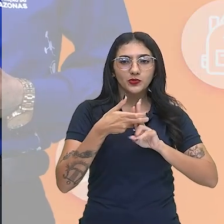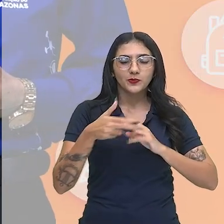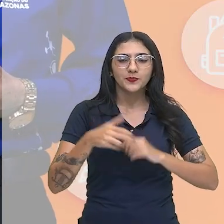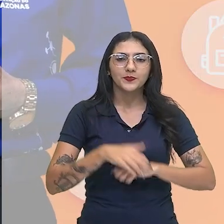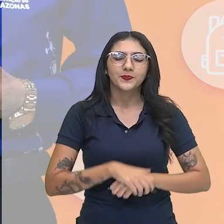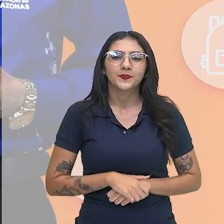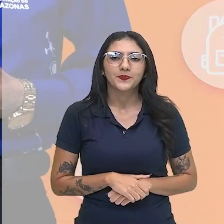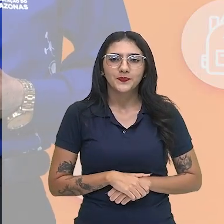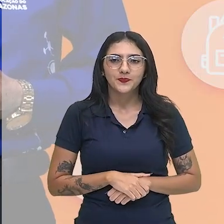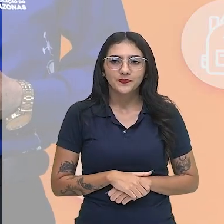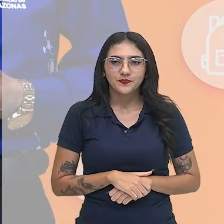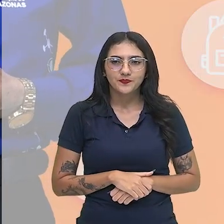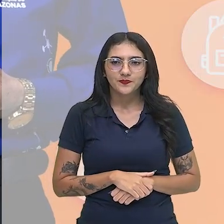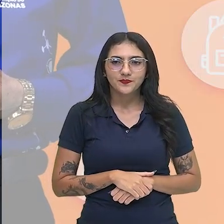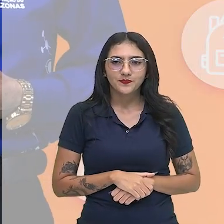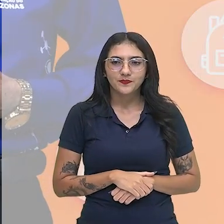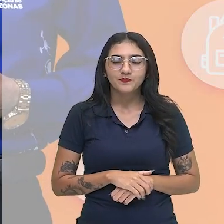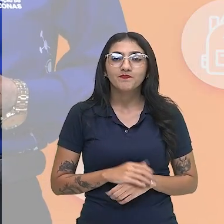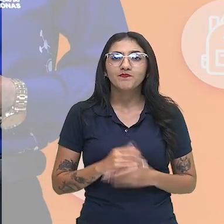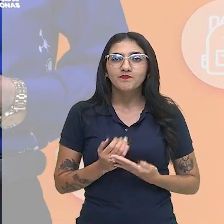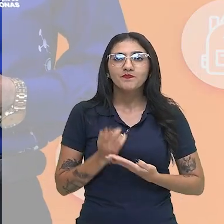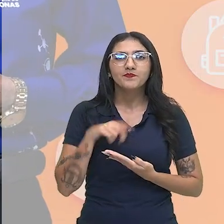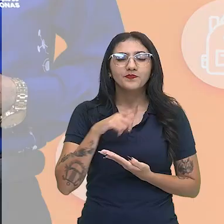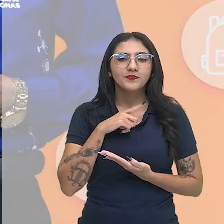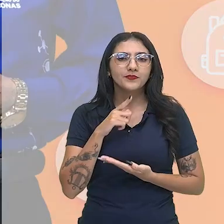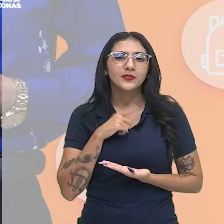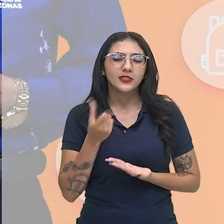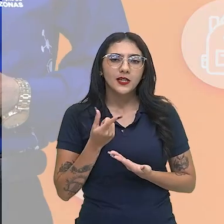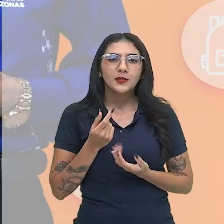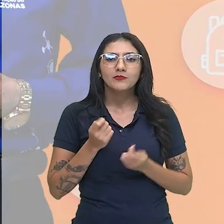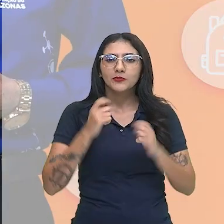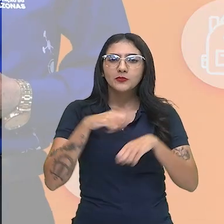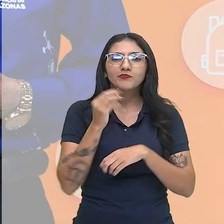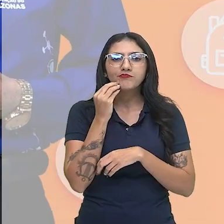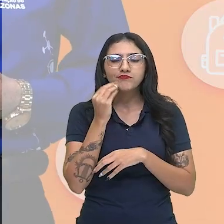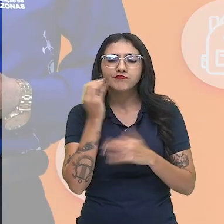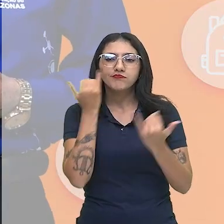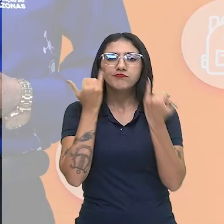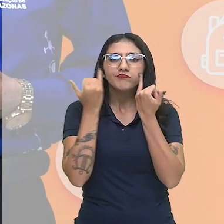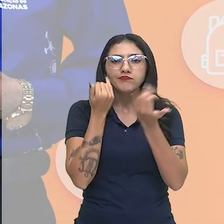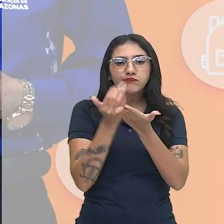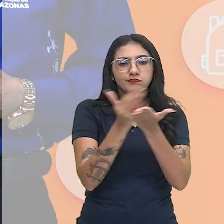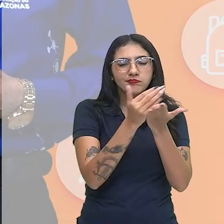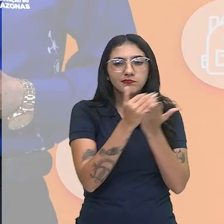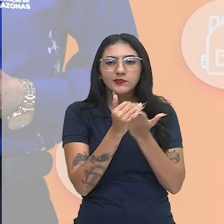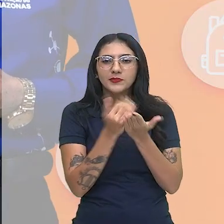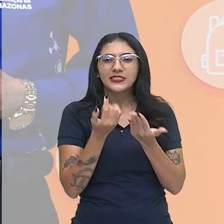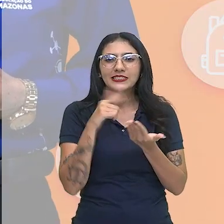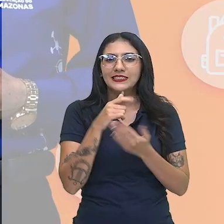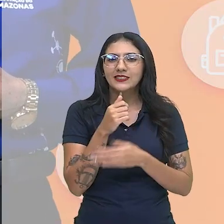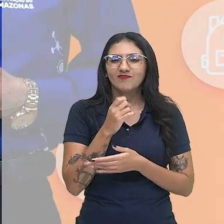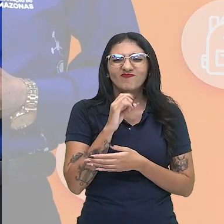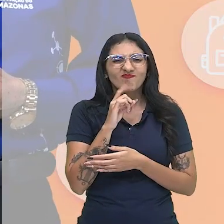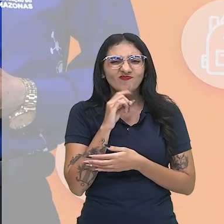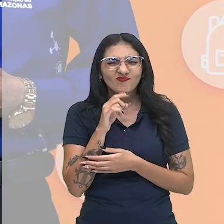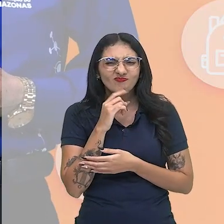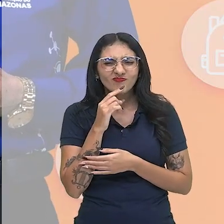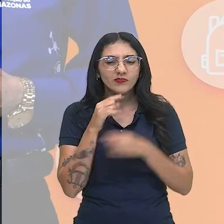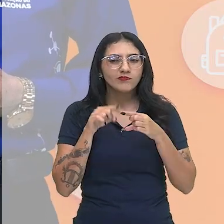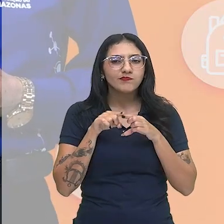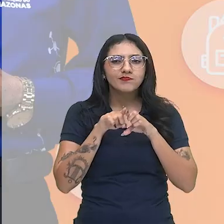Saúde. A expansão e a produção de acesso a dados não se faz acompanhar pelo